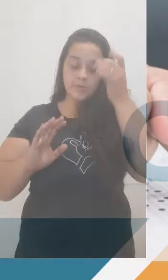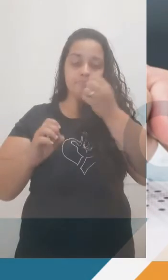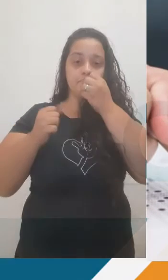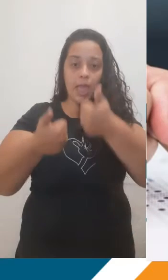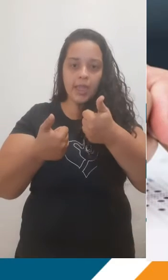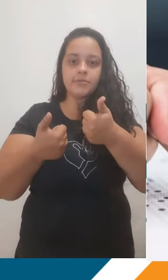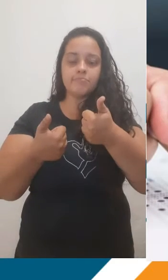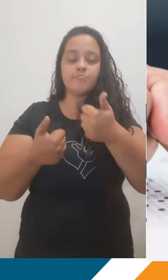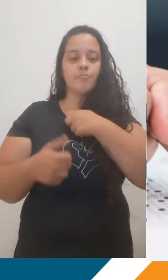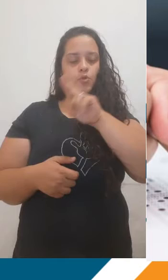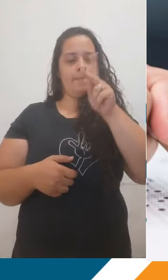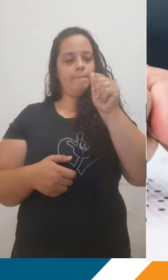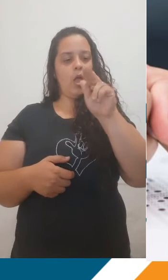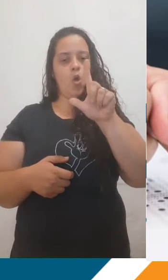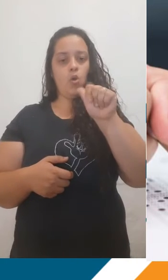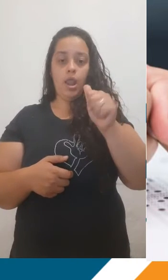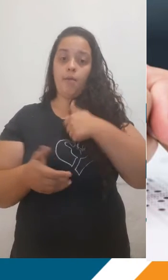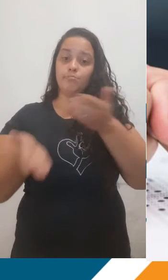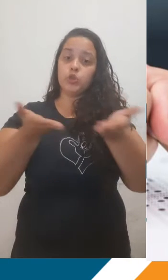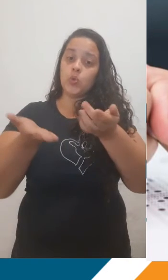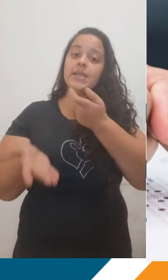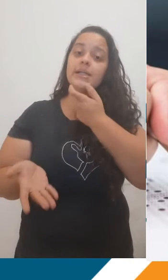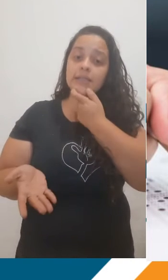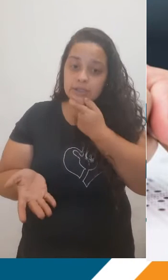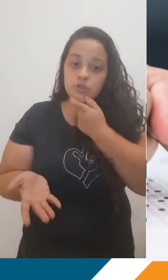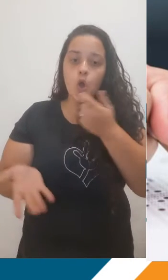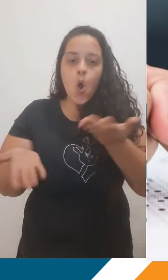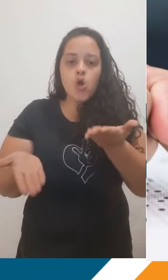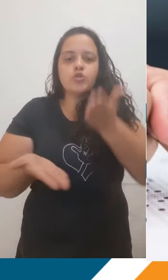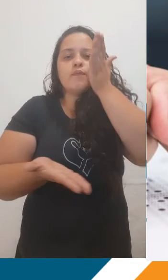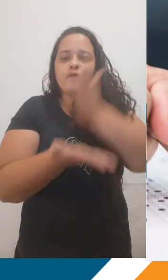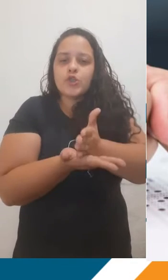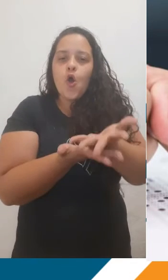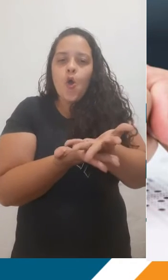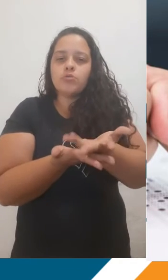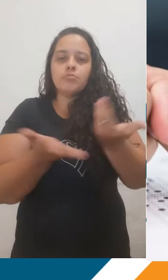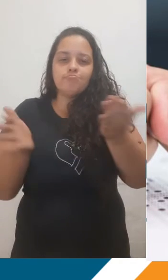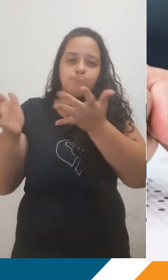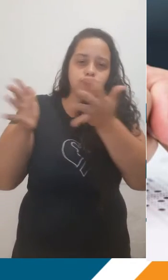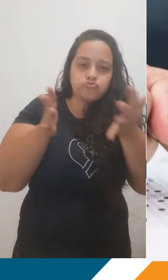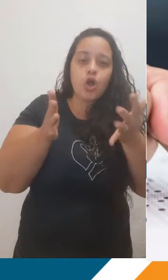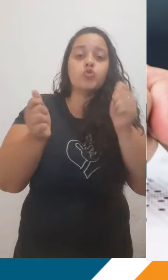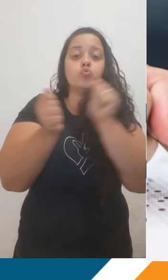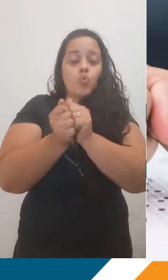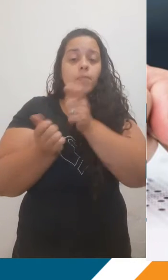pessoal, tudo bem? Eu sou a Paula, mediadora de inglês, e vou dividir essa apresentação com a